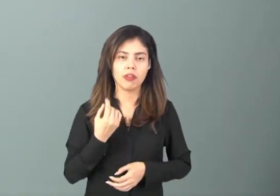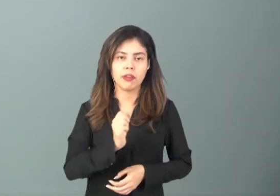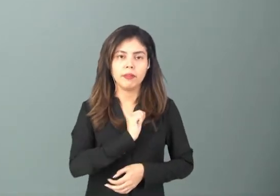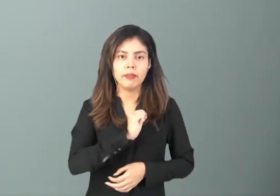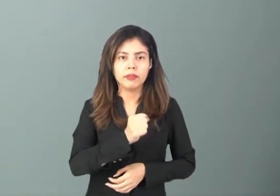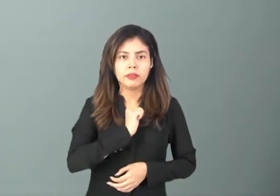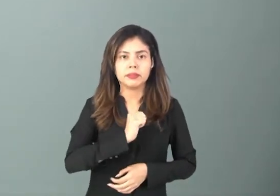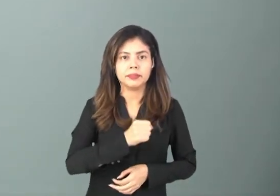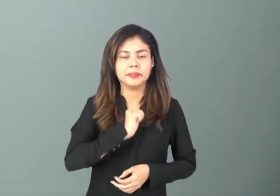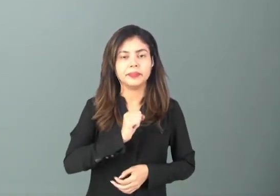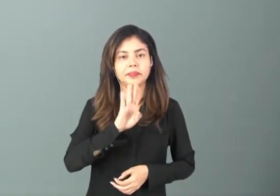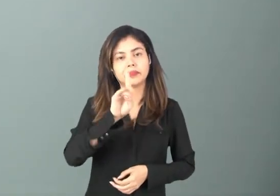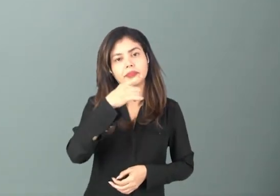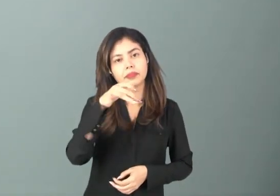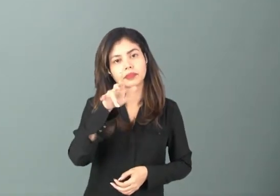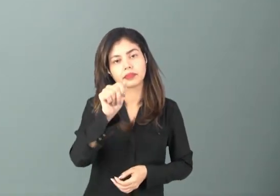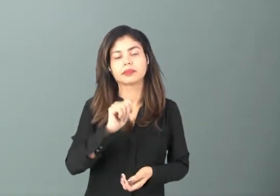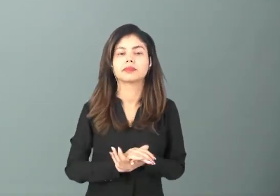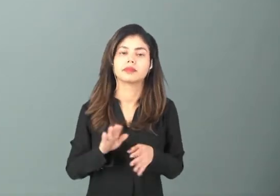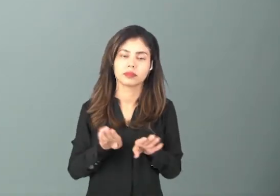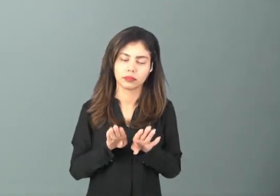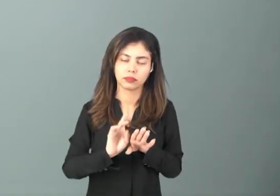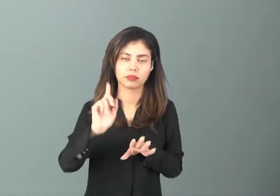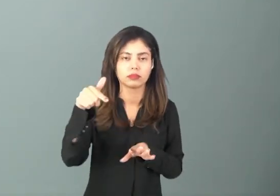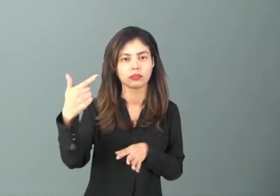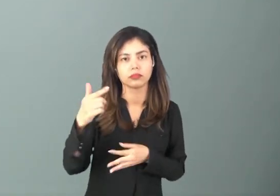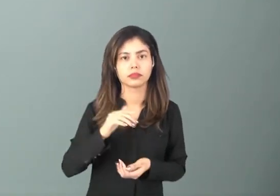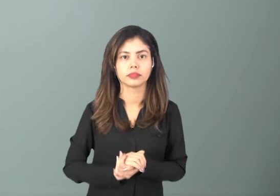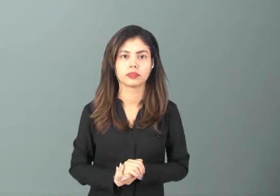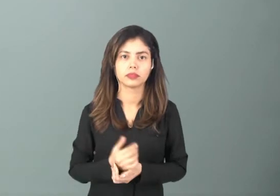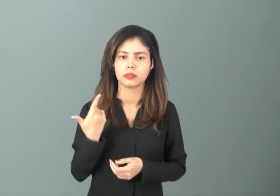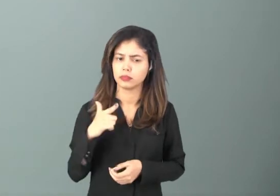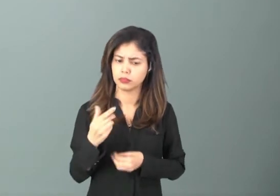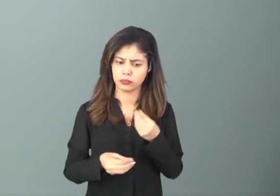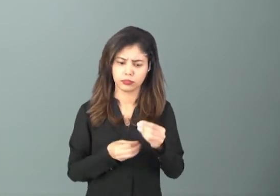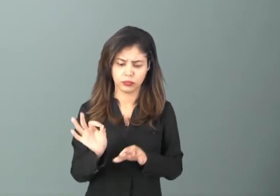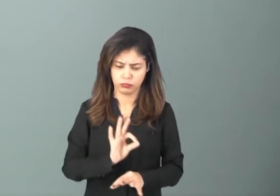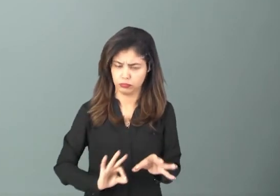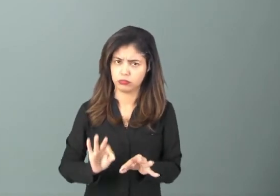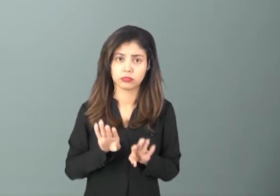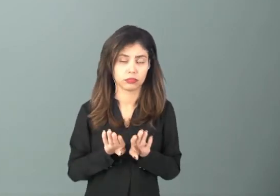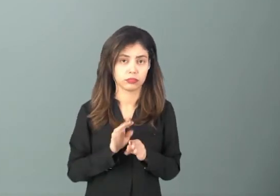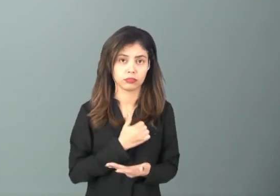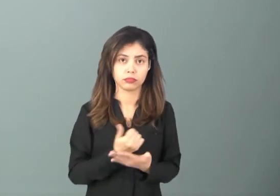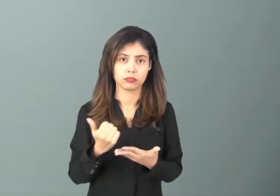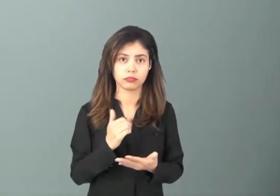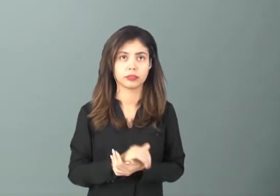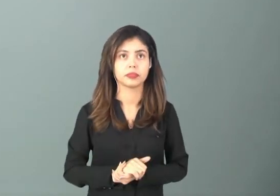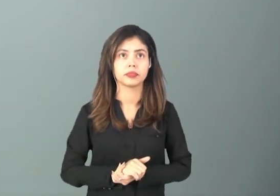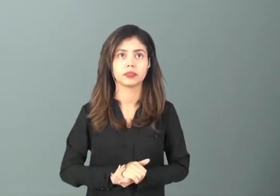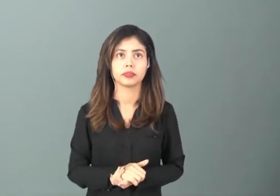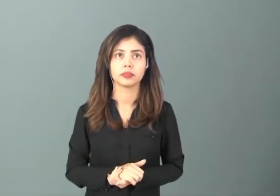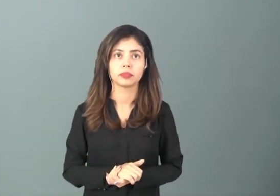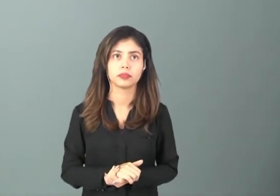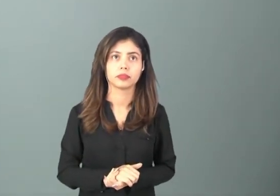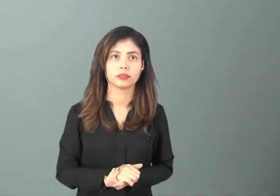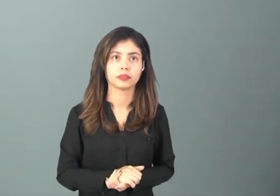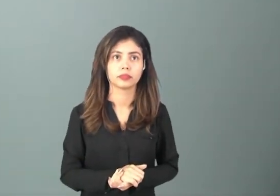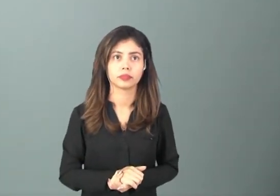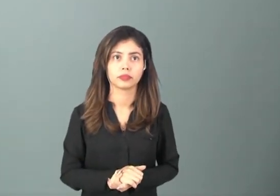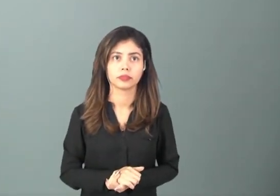é a nossa bexiga o sistema digestório que também eu não vou ter controle sobre essas ações bem